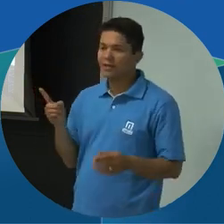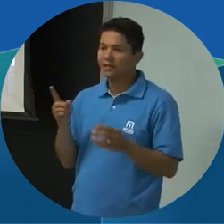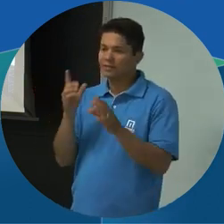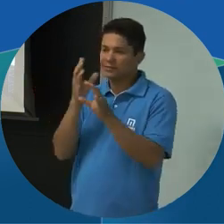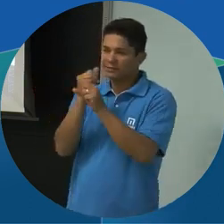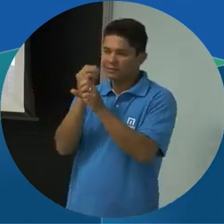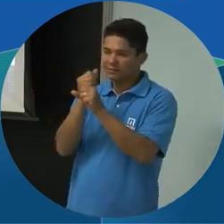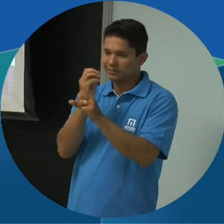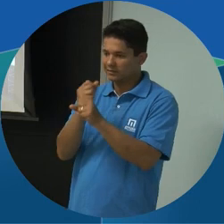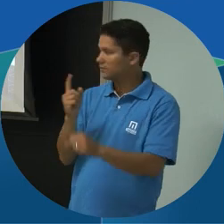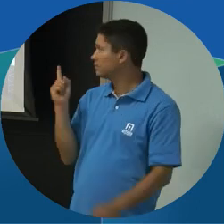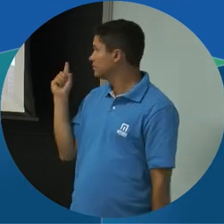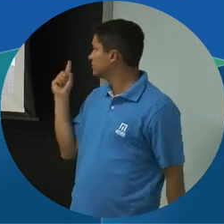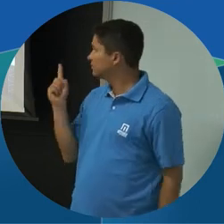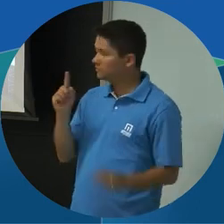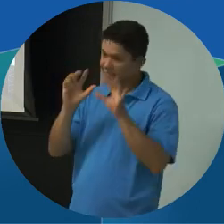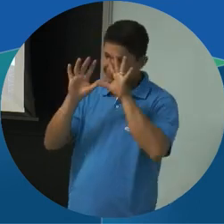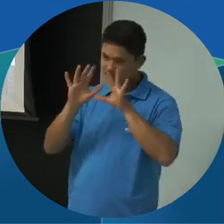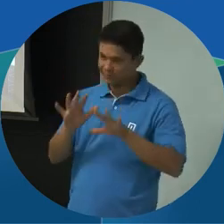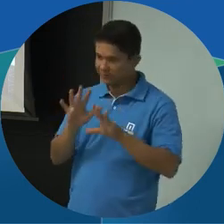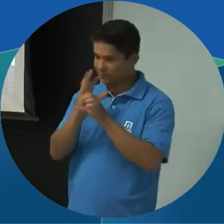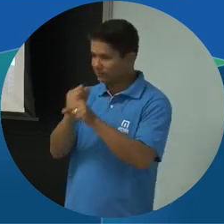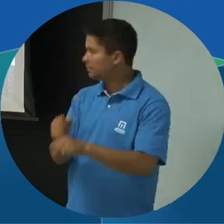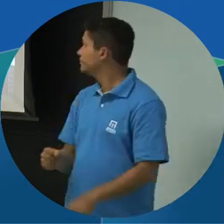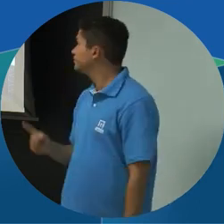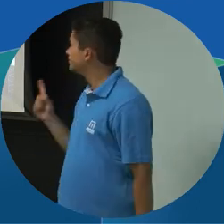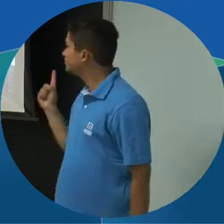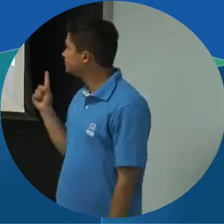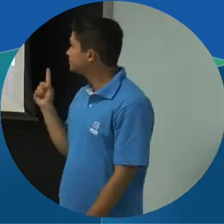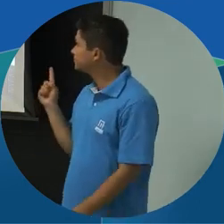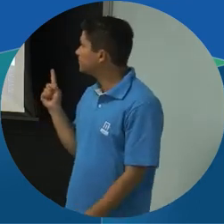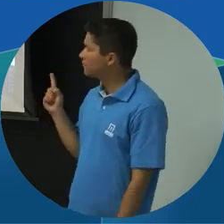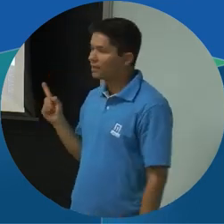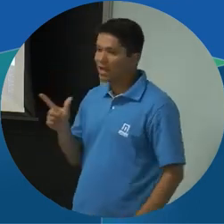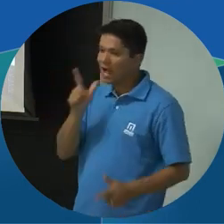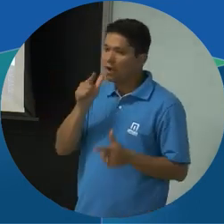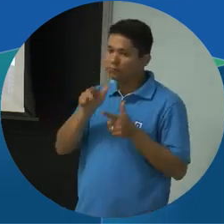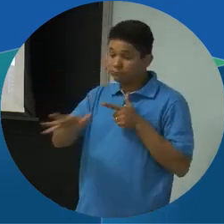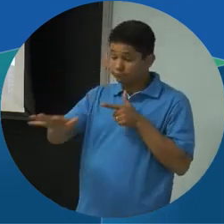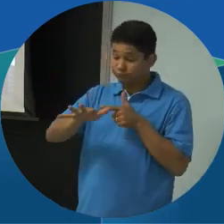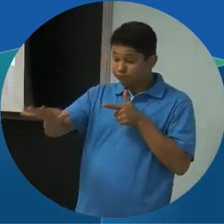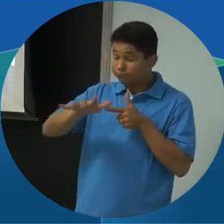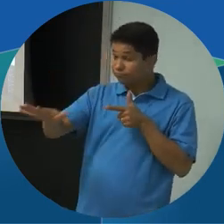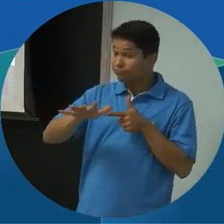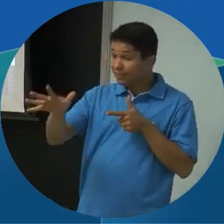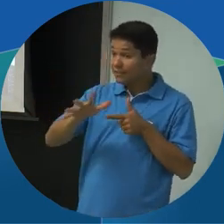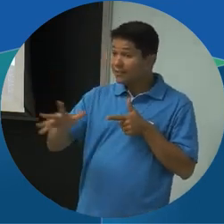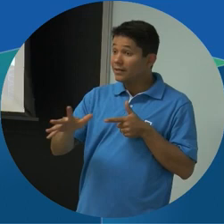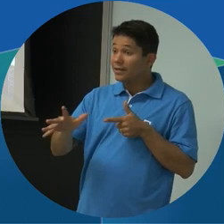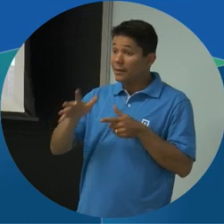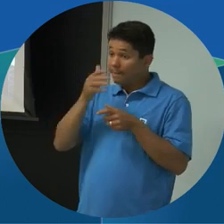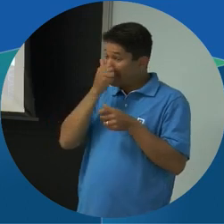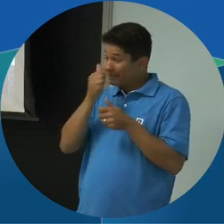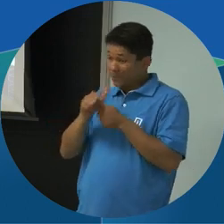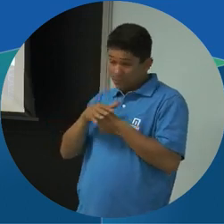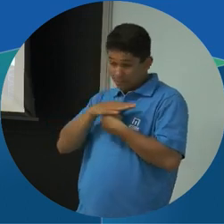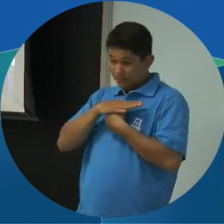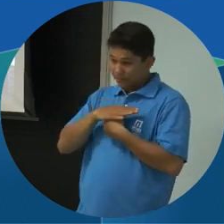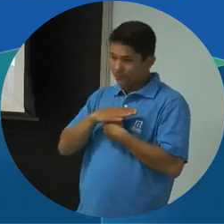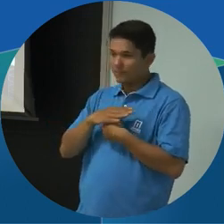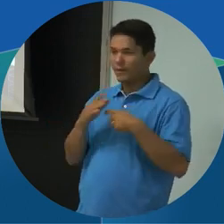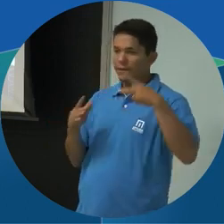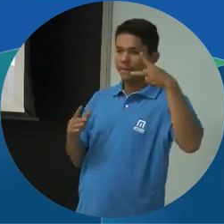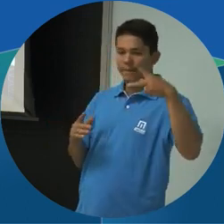força, né, onde o que é a vazão gerada pela unidade de pressão e P é a pressão propriamente